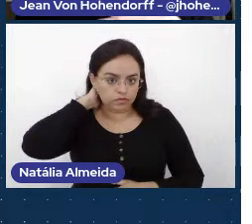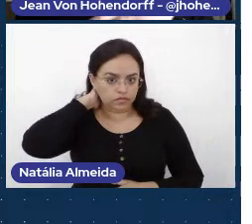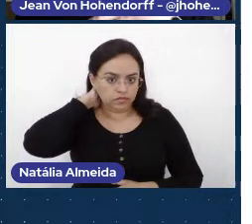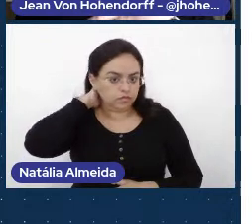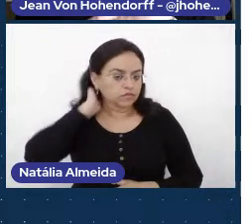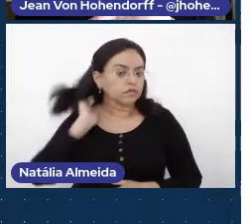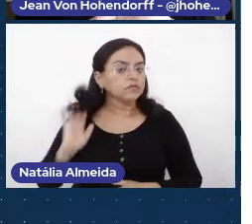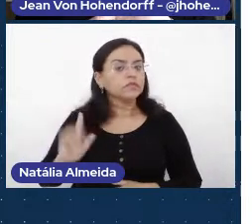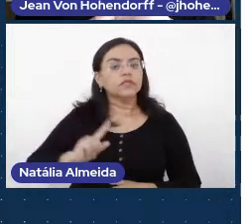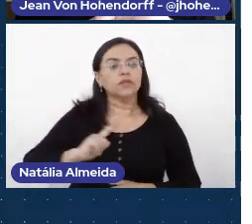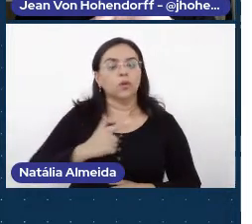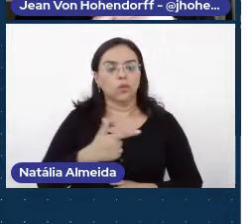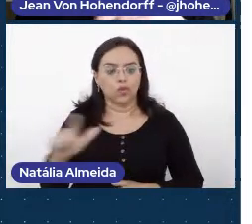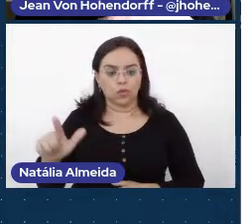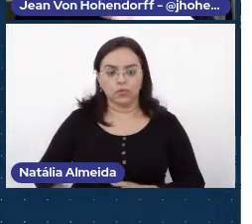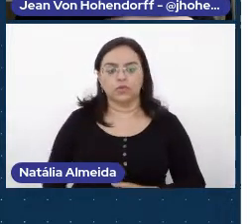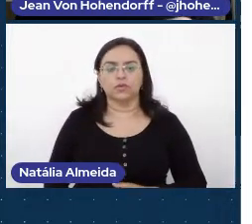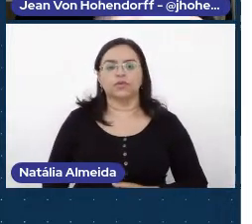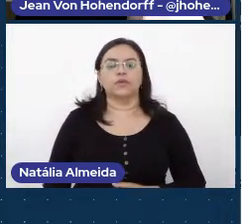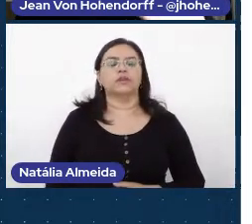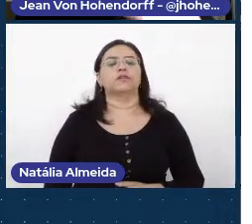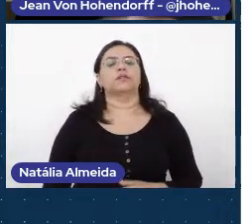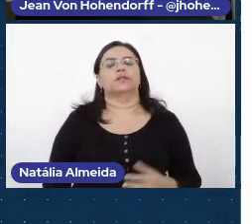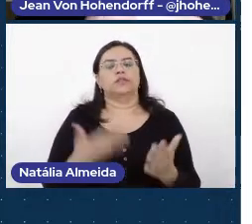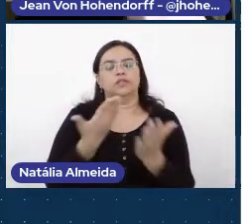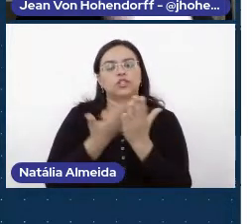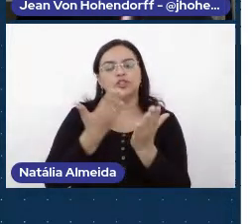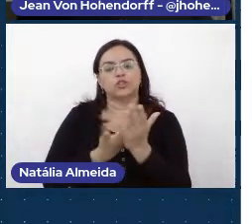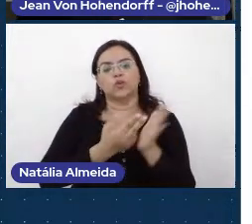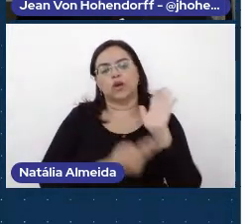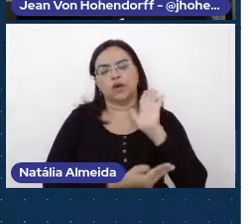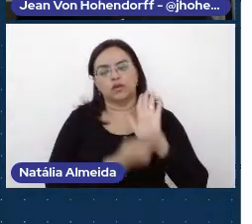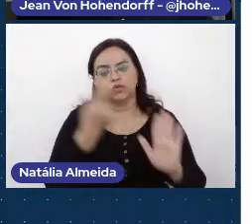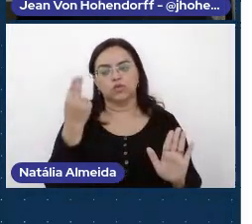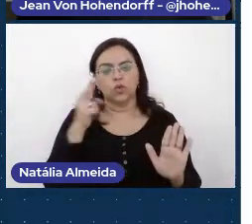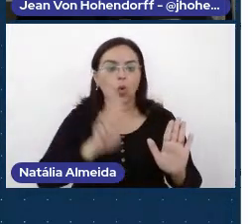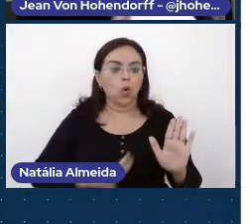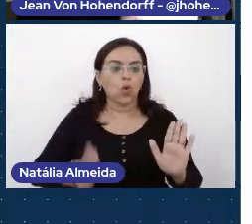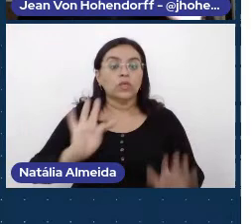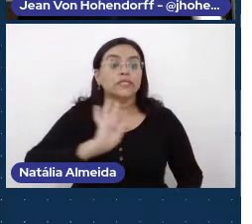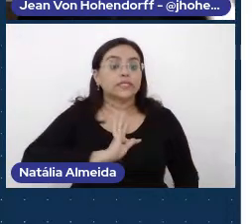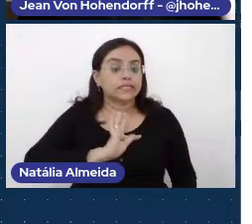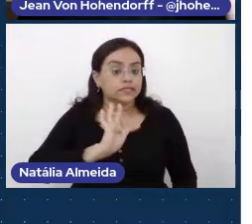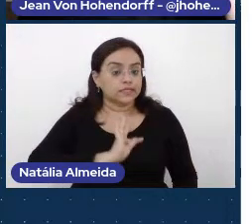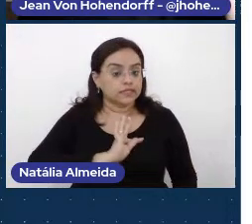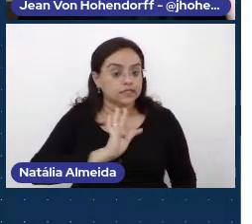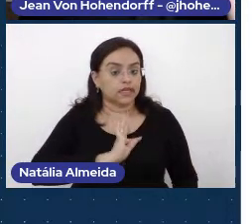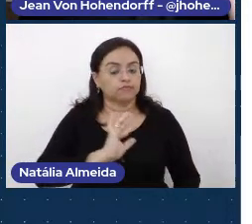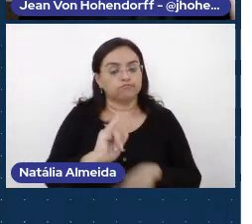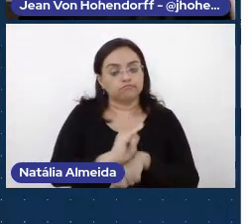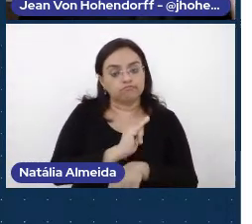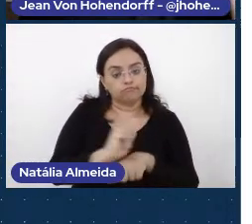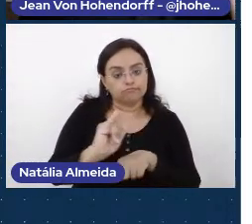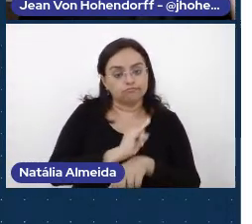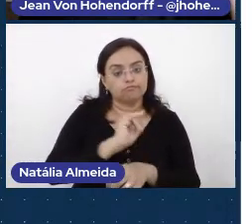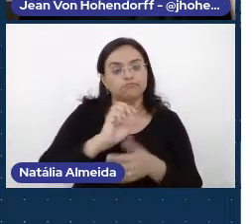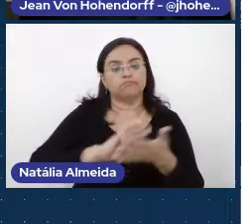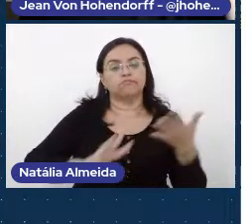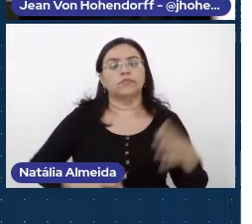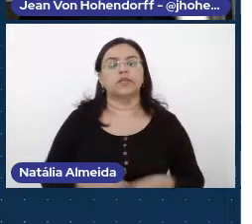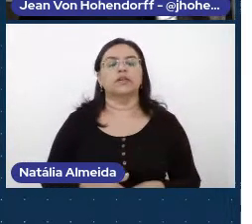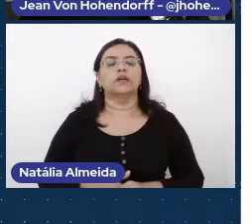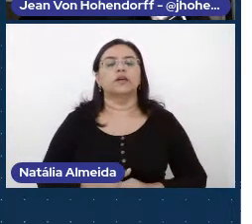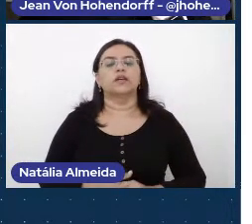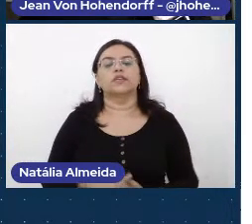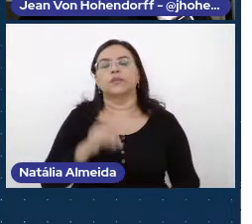Outros estudiosos vão trabalhar o uso de técnicas com base em critérios, tá? Então, técnicas que eu utilizo